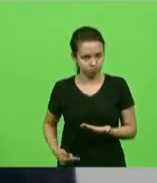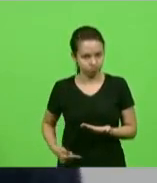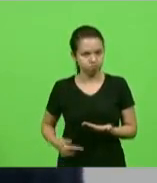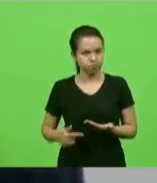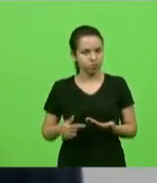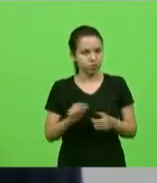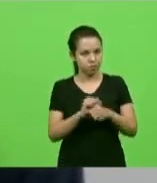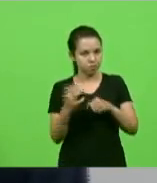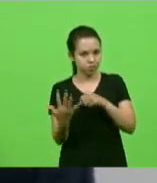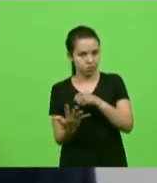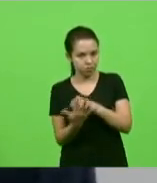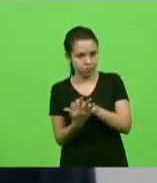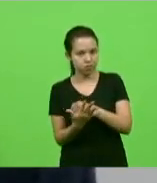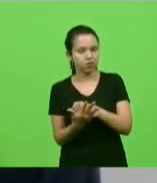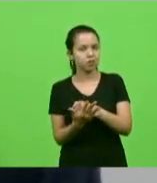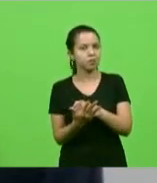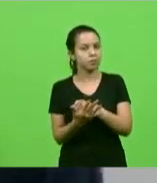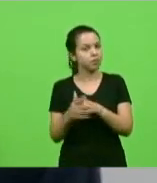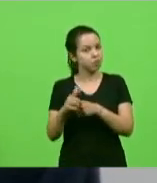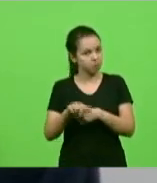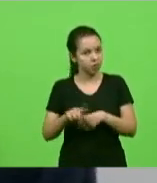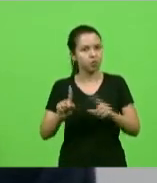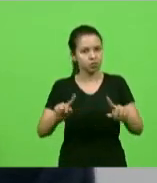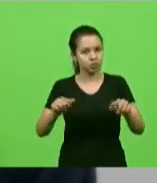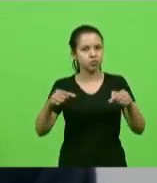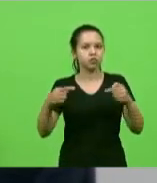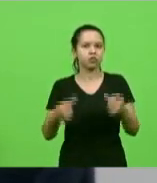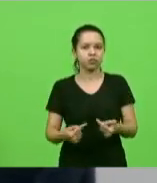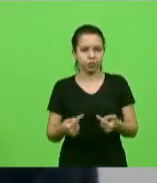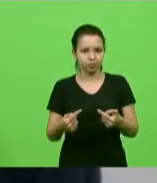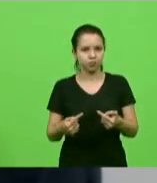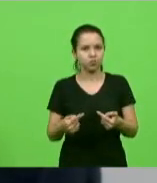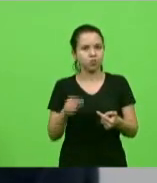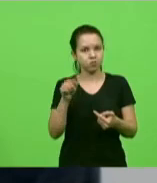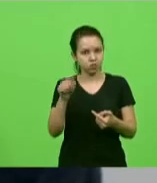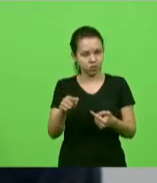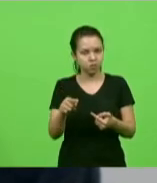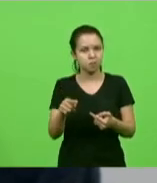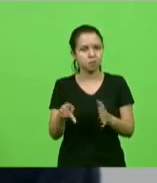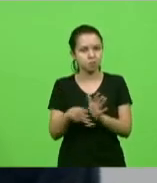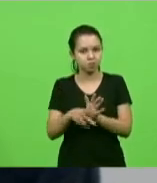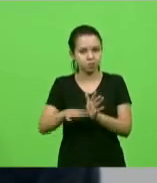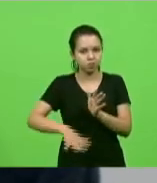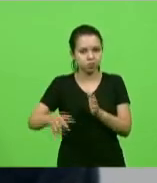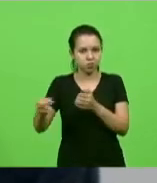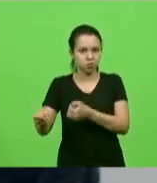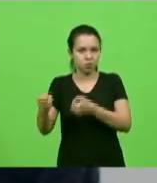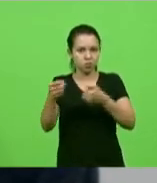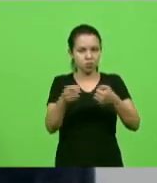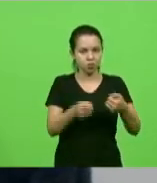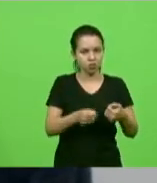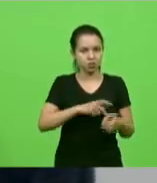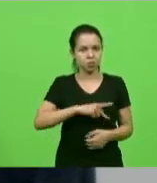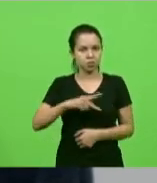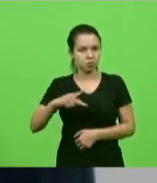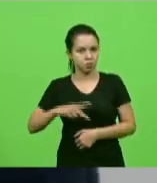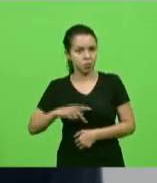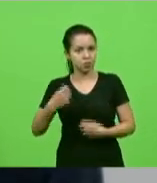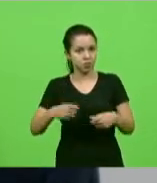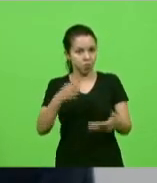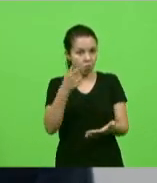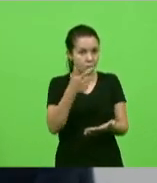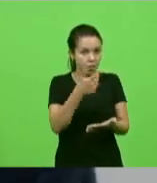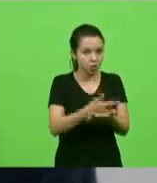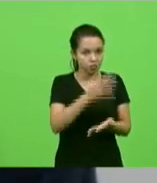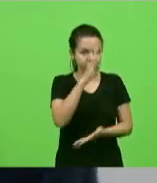da pandemia, esse é um dos nossos desafios. Você ser do poder público, ter que fazer uma compra por aquisição direta